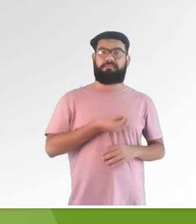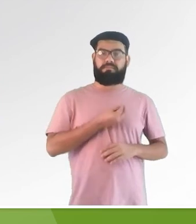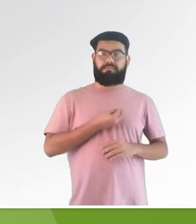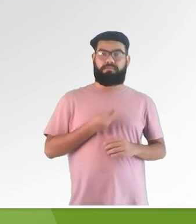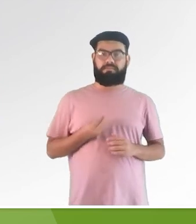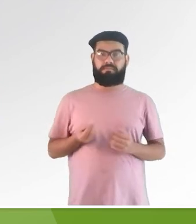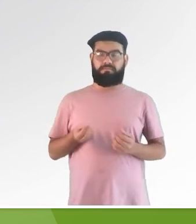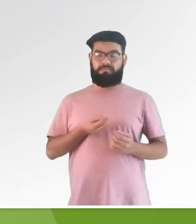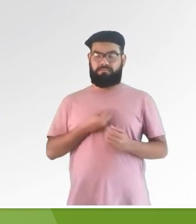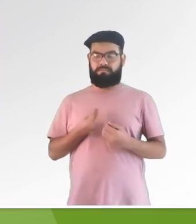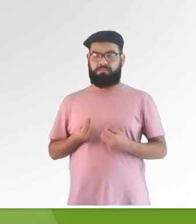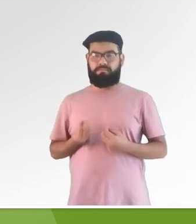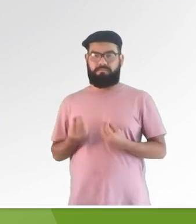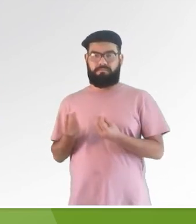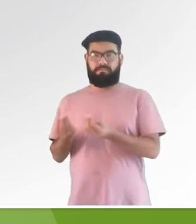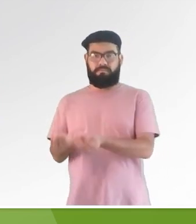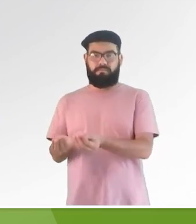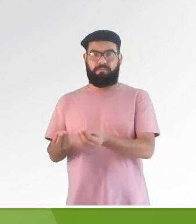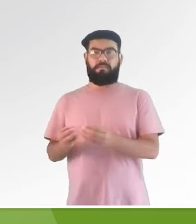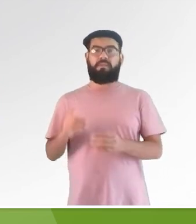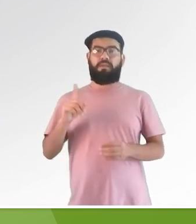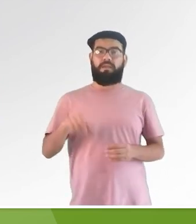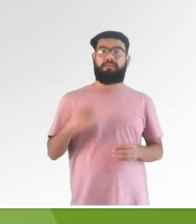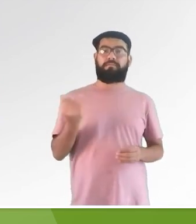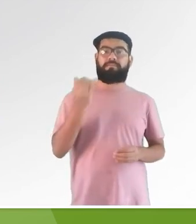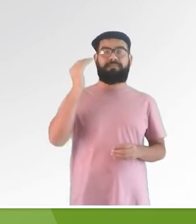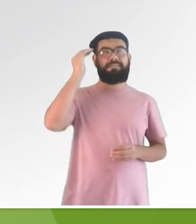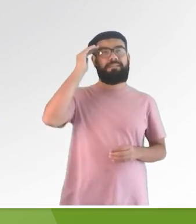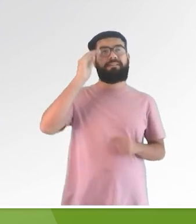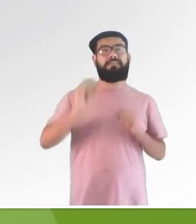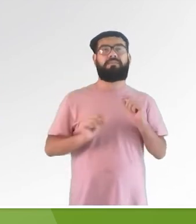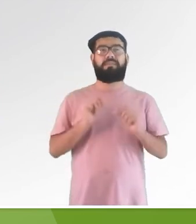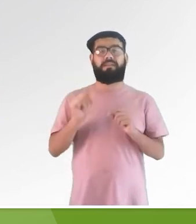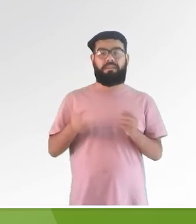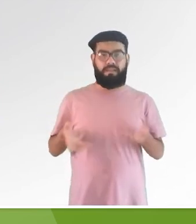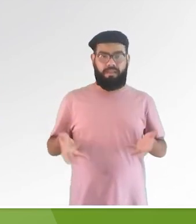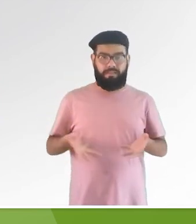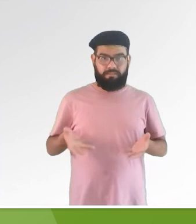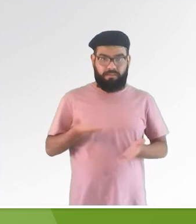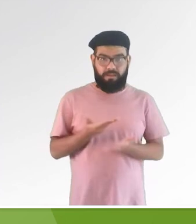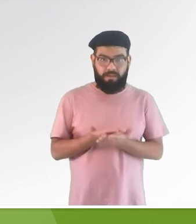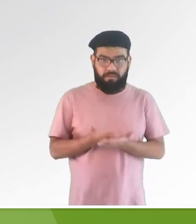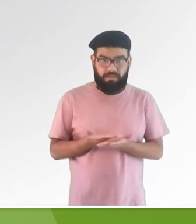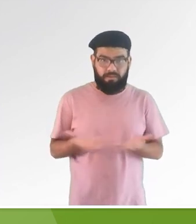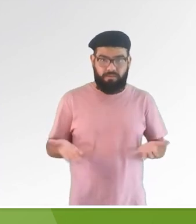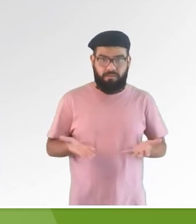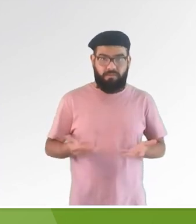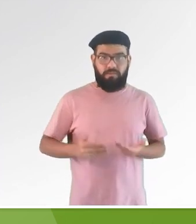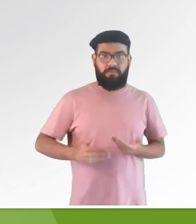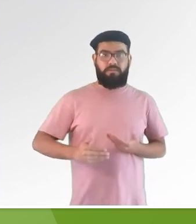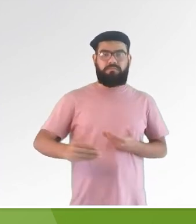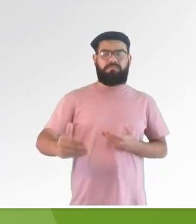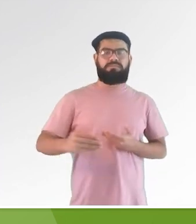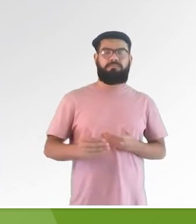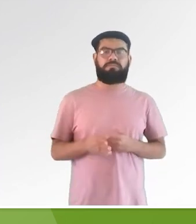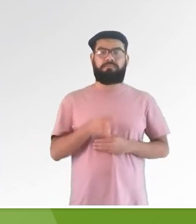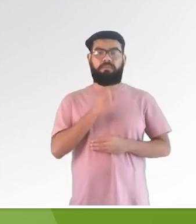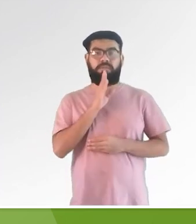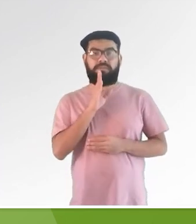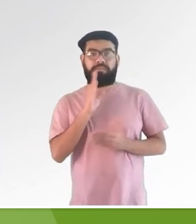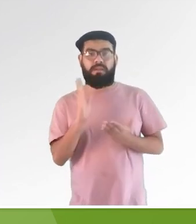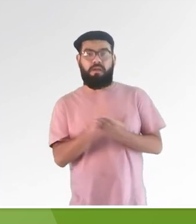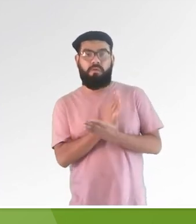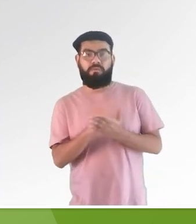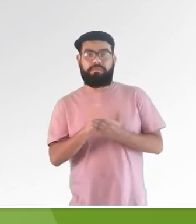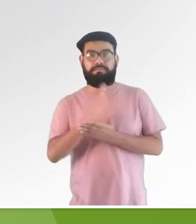vivo. E é importante que a gente entenda o seguinte, nessa aula agora, nesse momento, nós vamos conhecer alguns dos principais